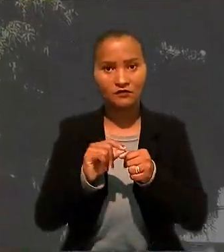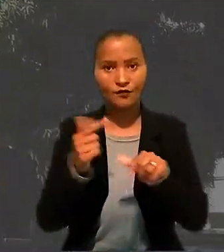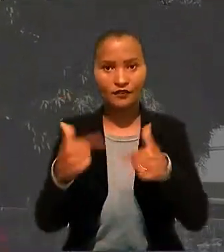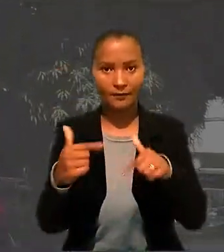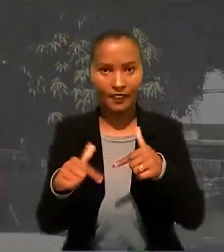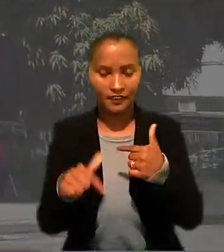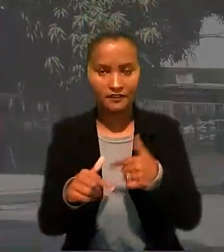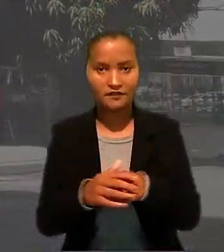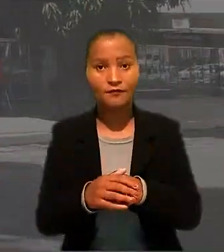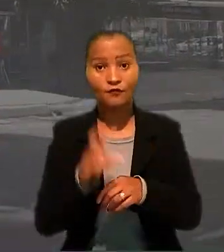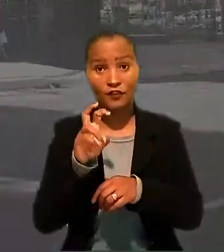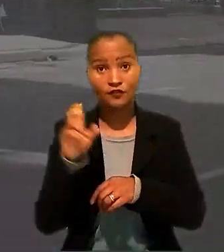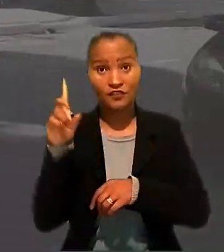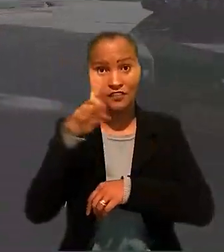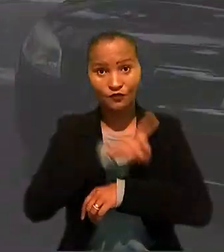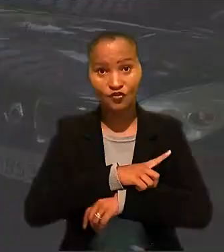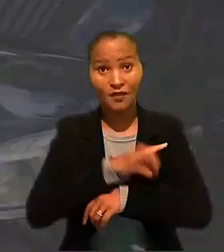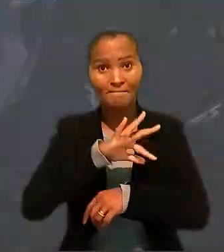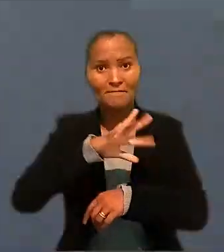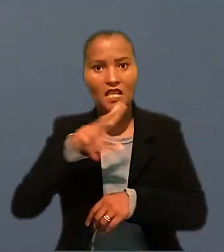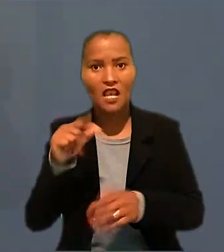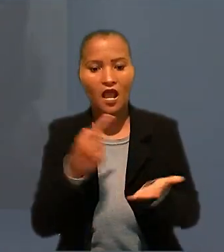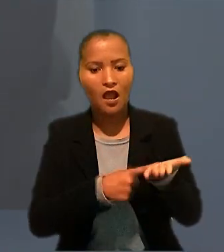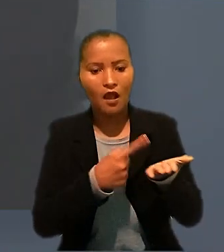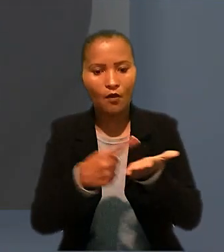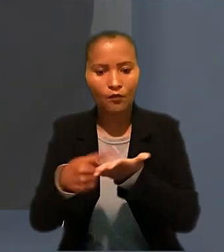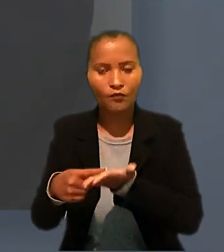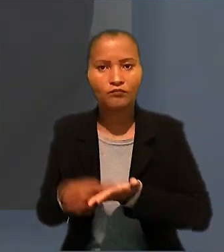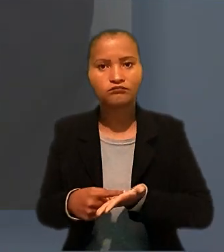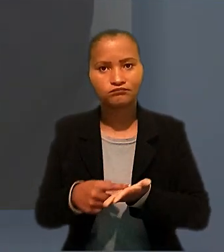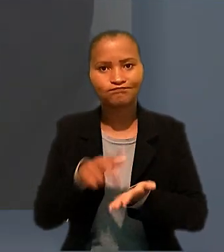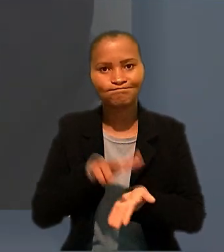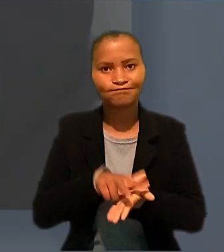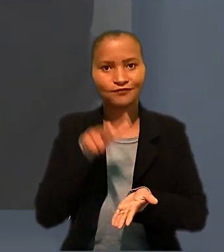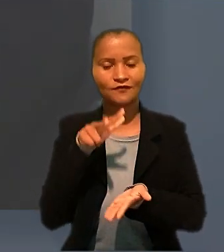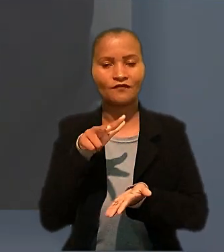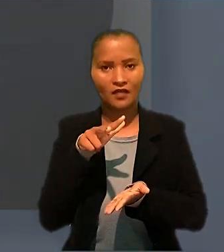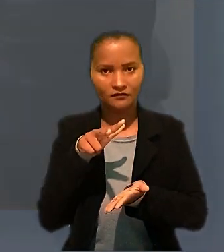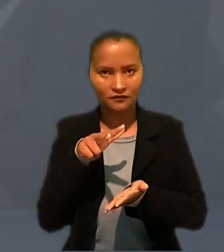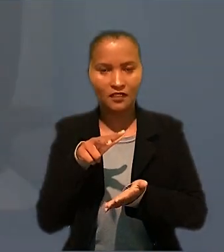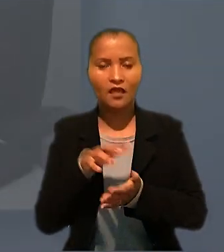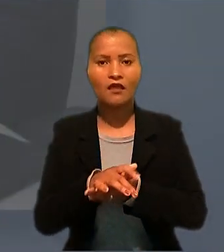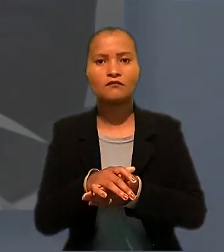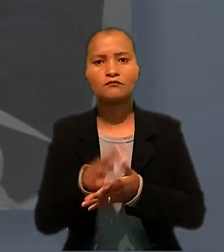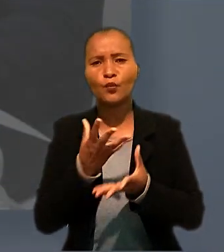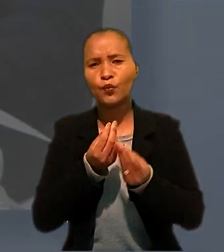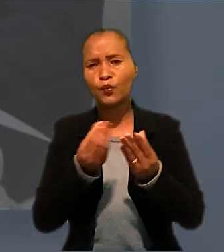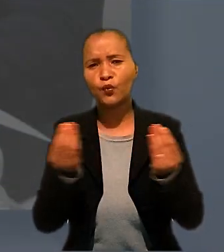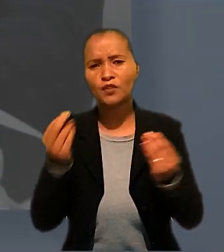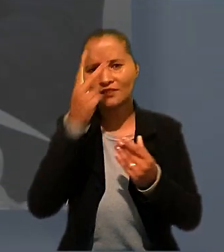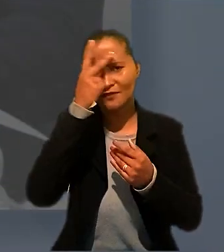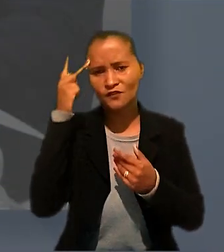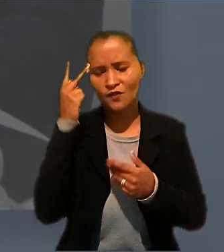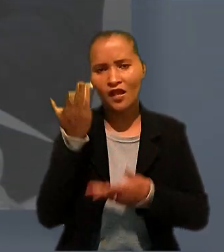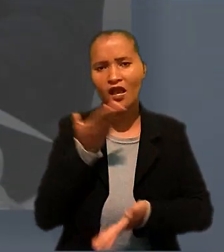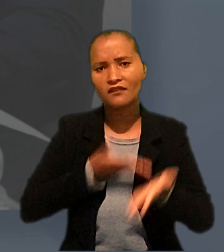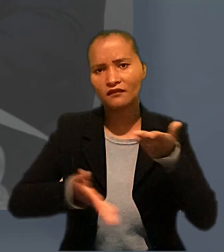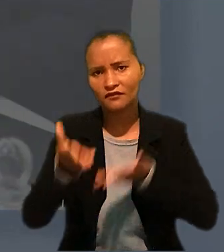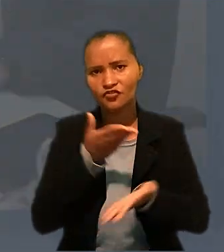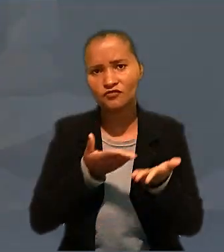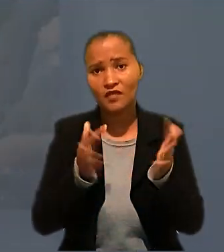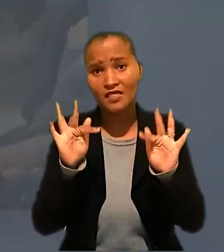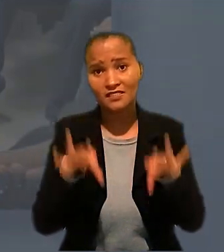Nacional da Execução Trabalhista. Durante 5 dias, milhares de acordos foram homologados e dezenas de milhares de pessoas